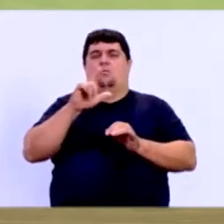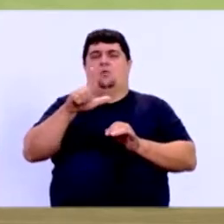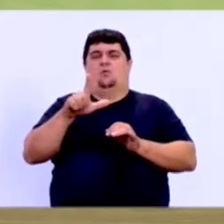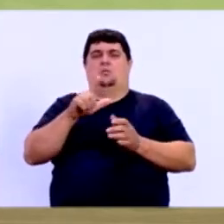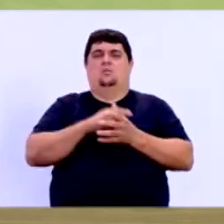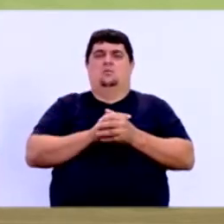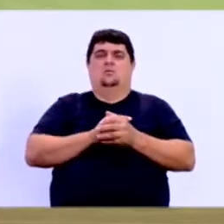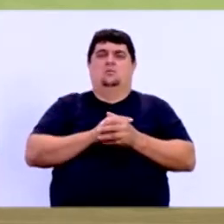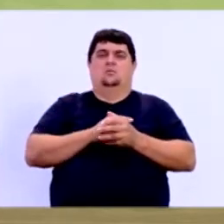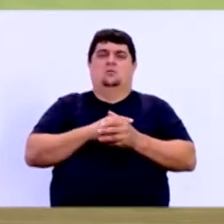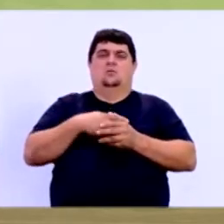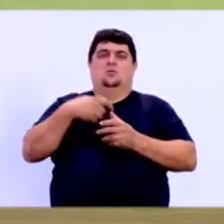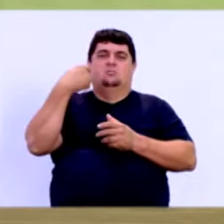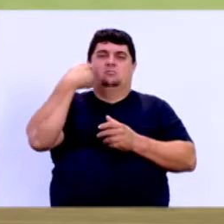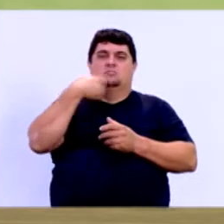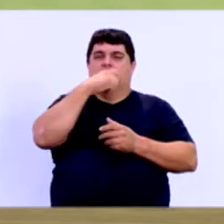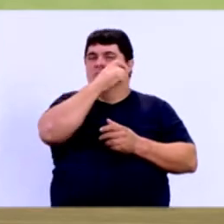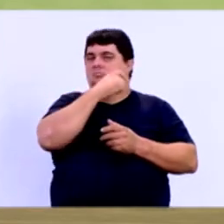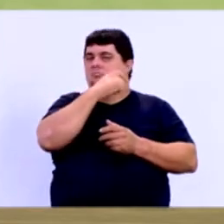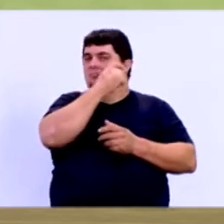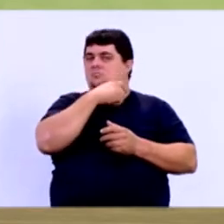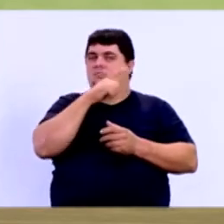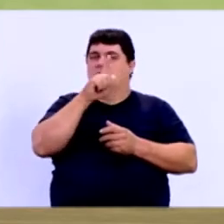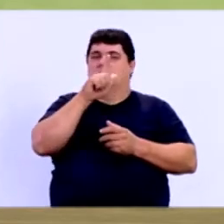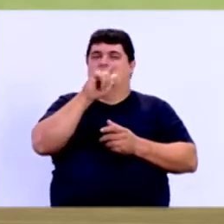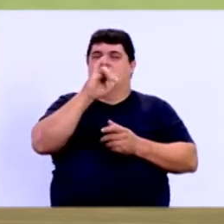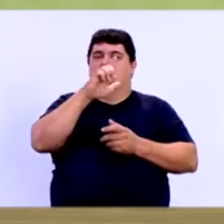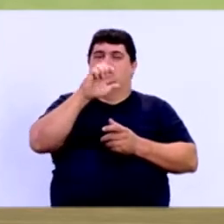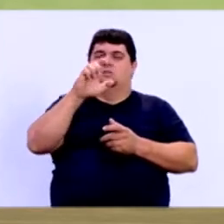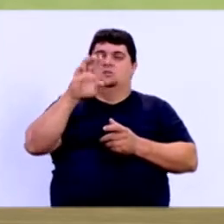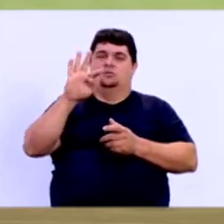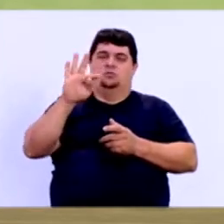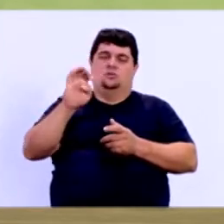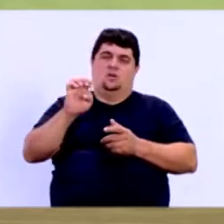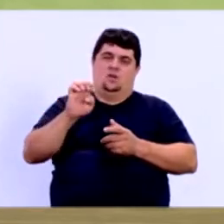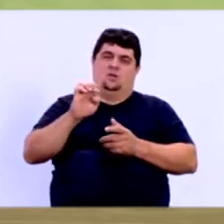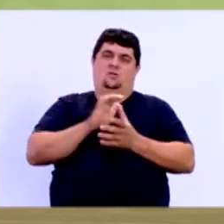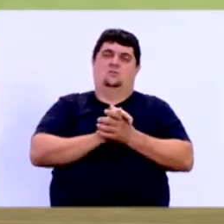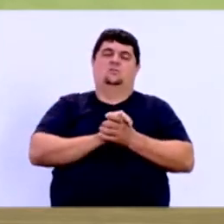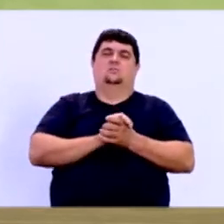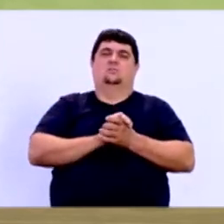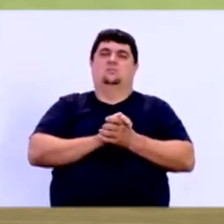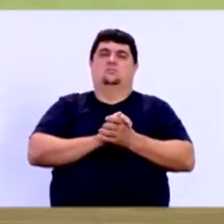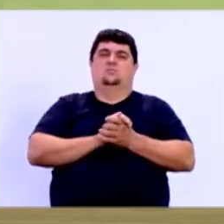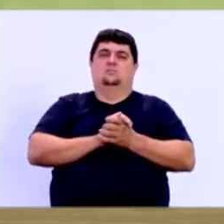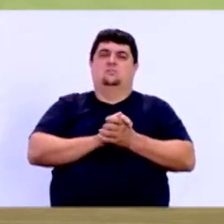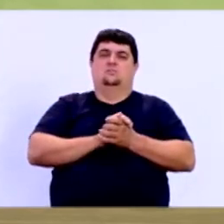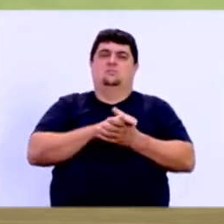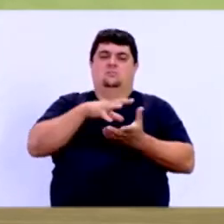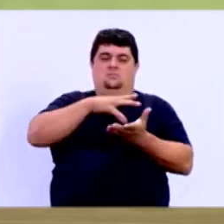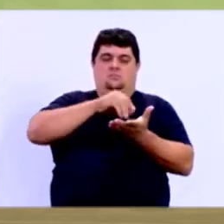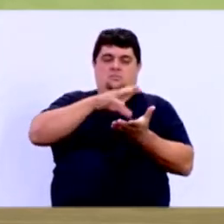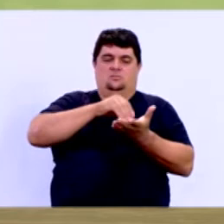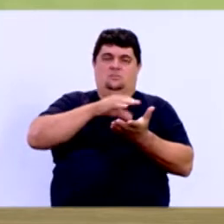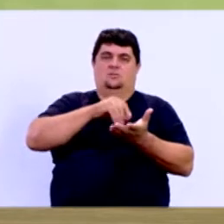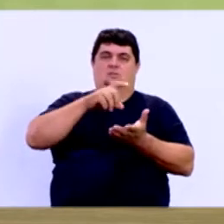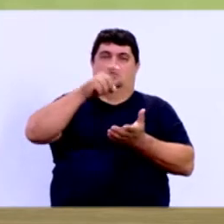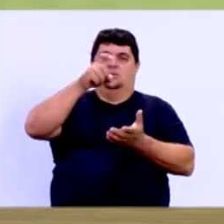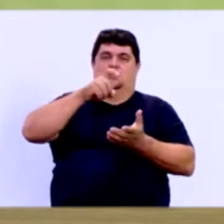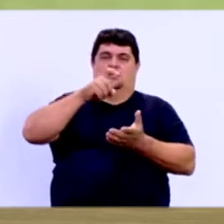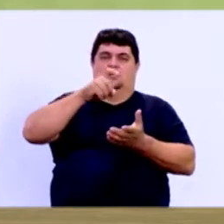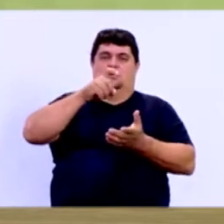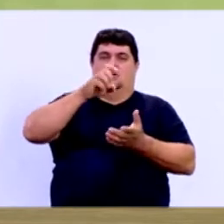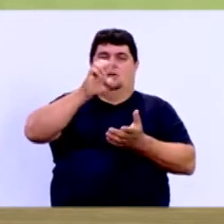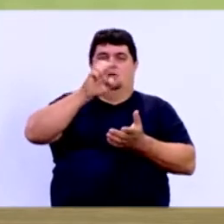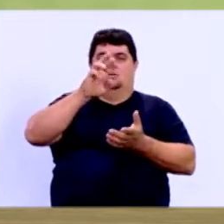da lâmina de barbear, né, que todo mundo chama de Gillette, que Gillette é marca. O caso também das máquinas copiadoras, que ninguém fala